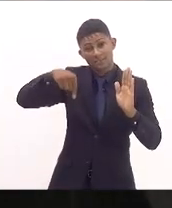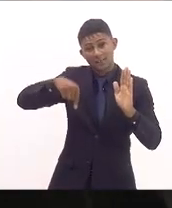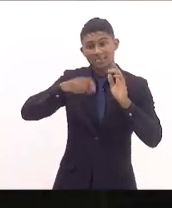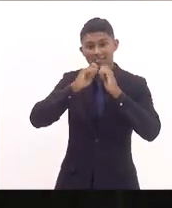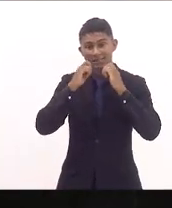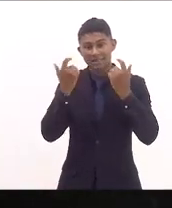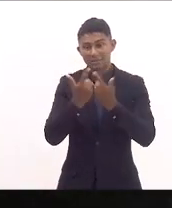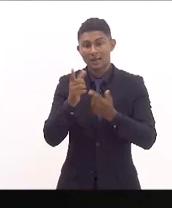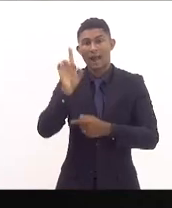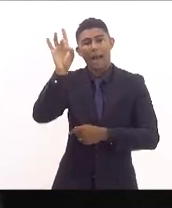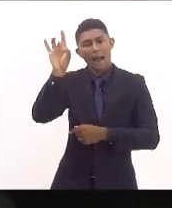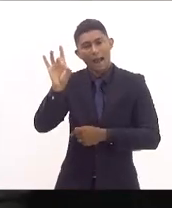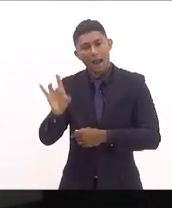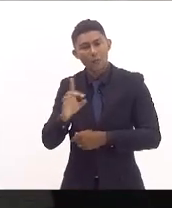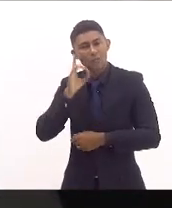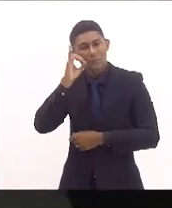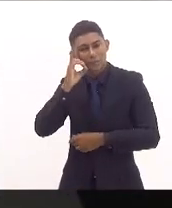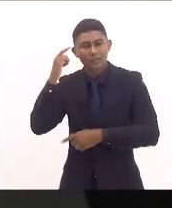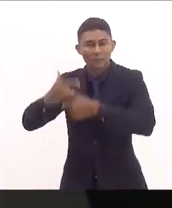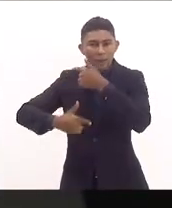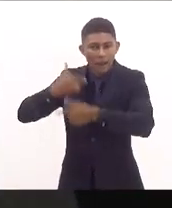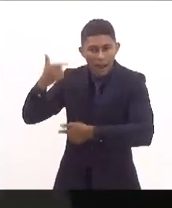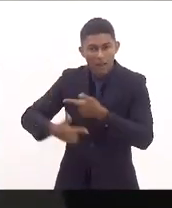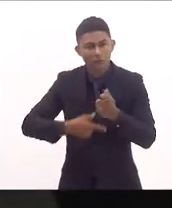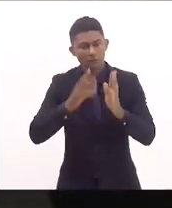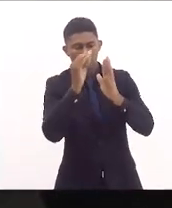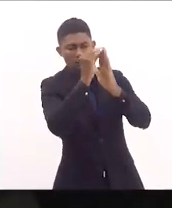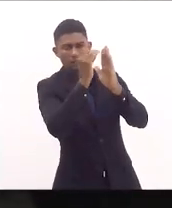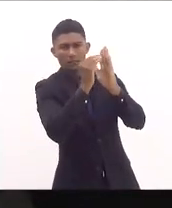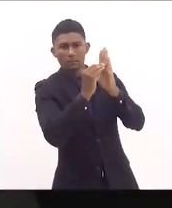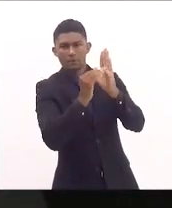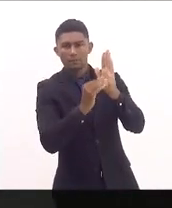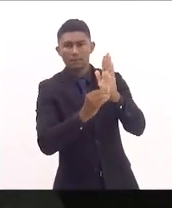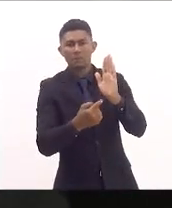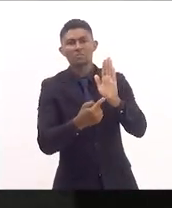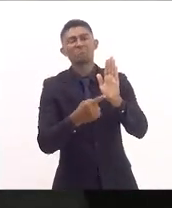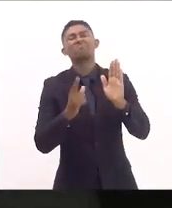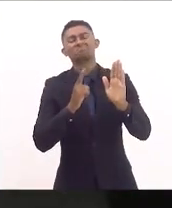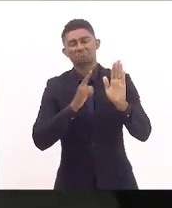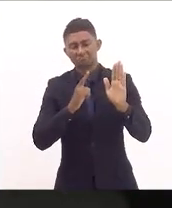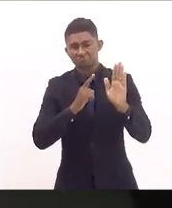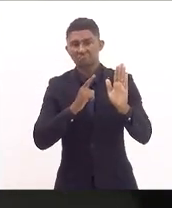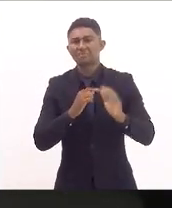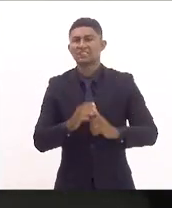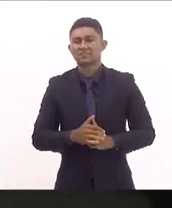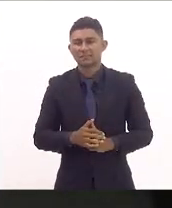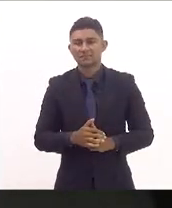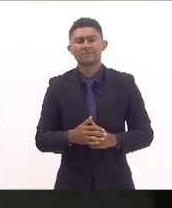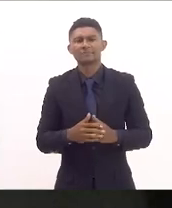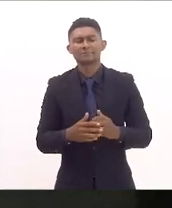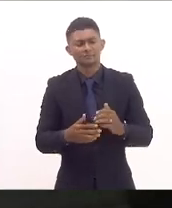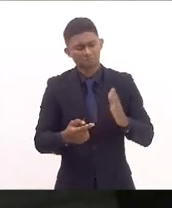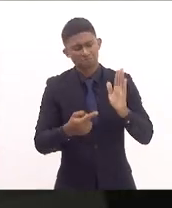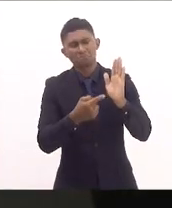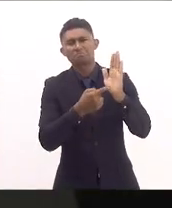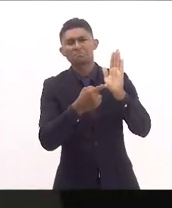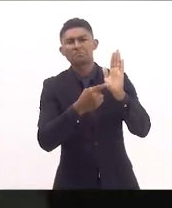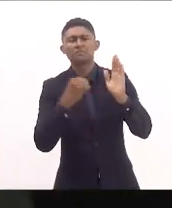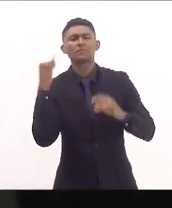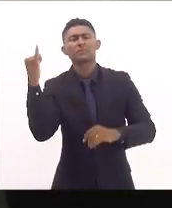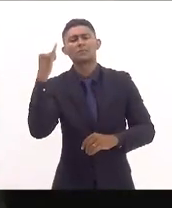atuação no Parlamento o e deputado Azeitão é importante